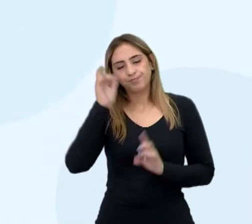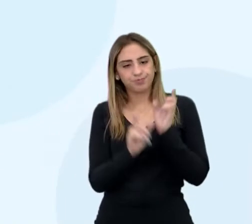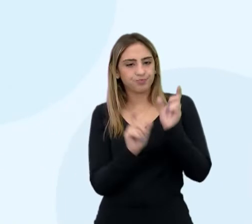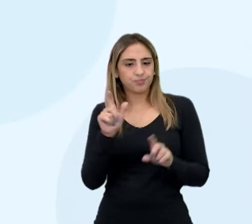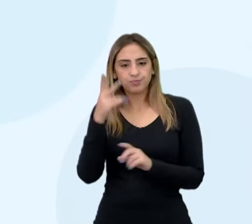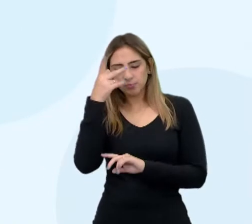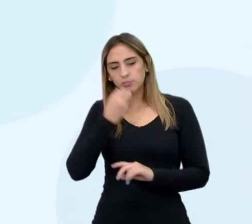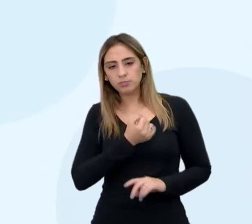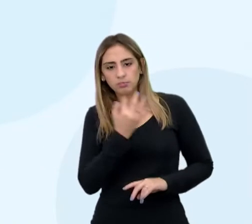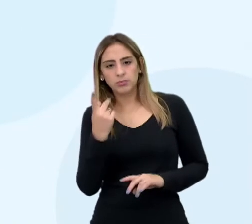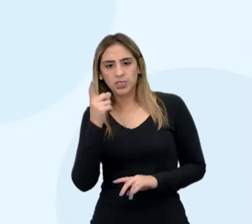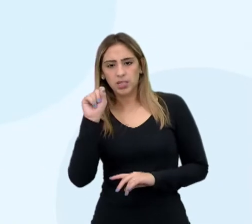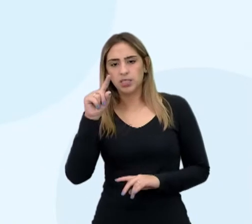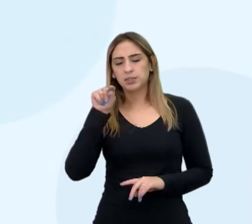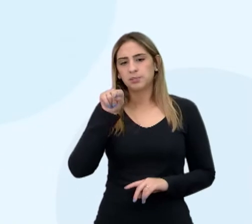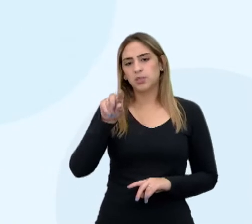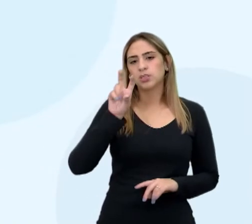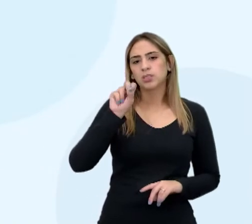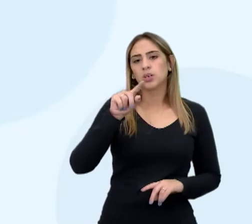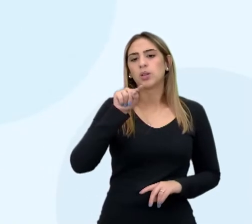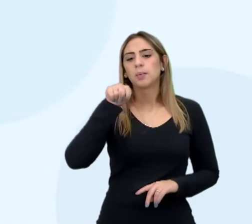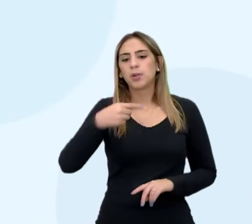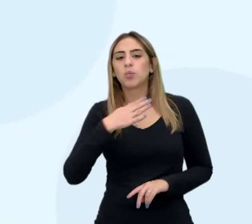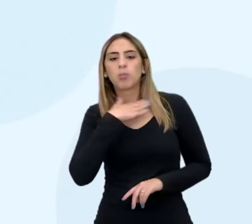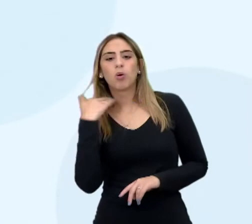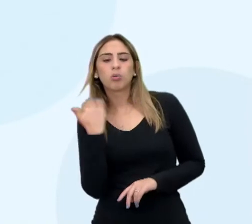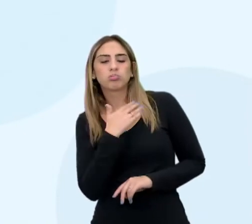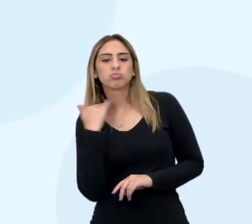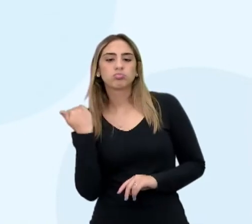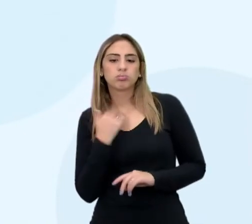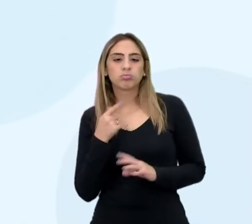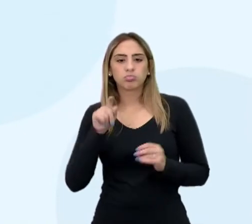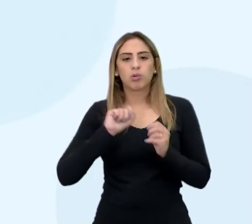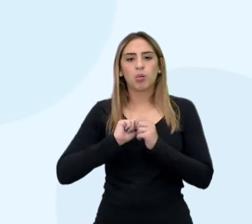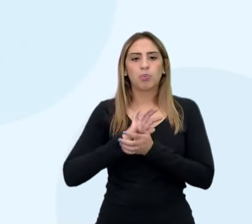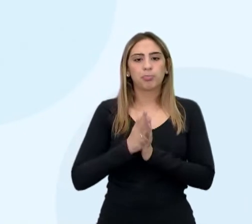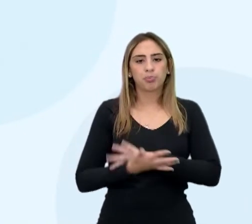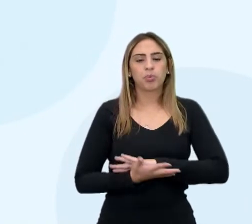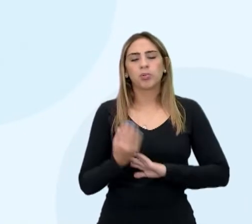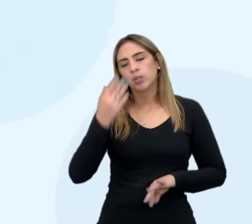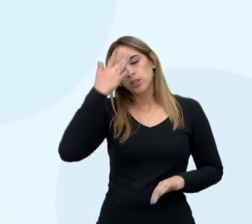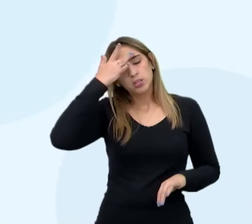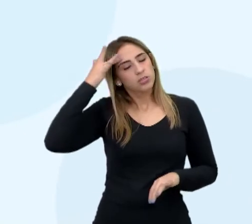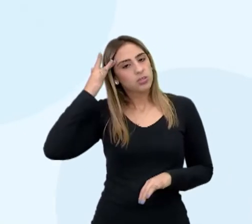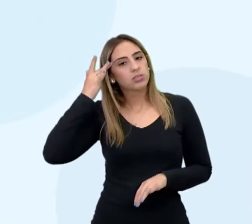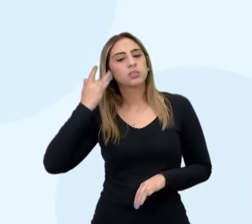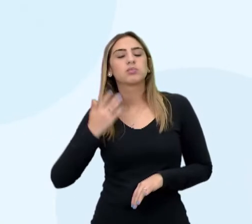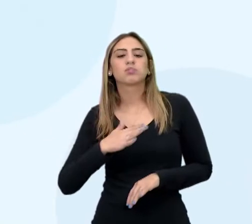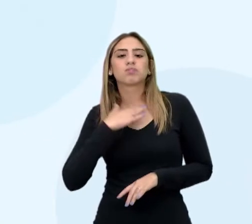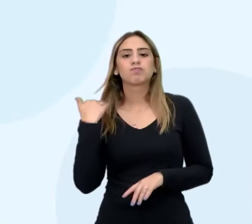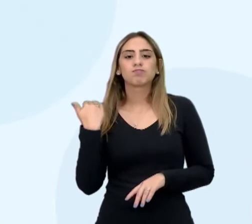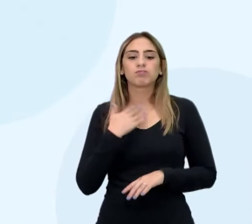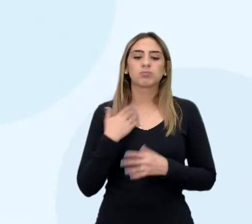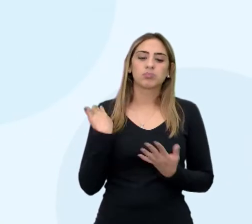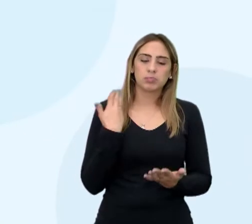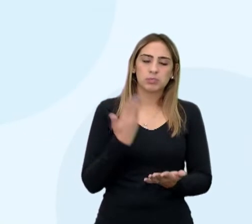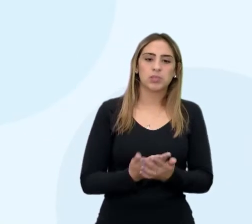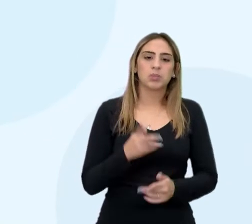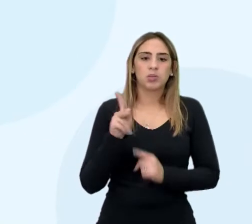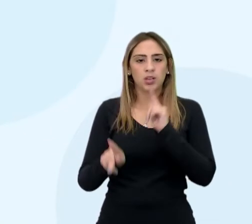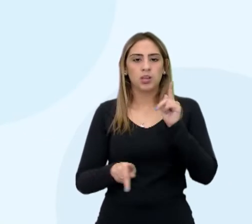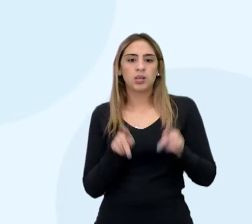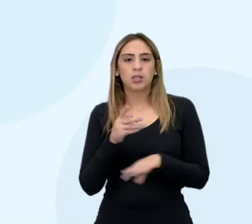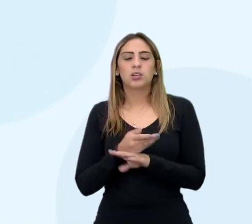mortos aí varia entre 10 mil a 50 mil mortos no desastre. Hein? Então, muita gente aí, né, podendo chegar a um quarto da